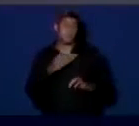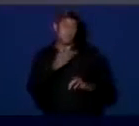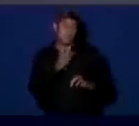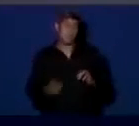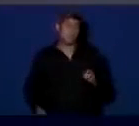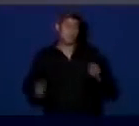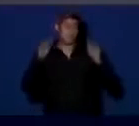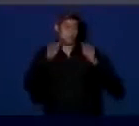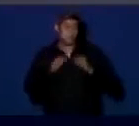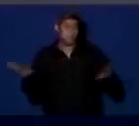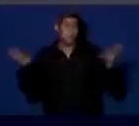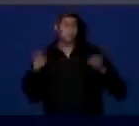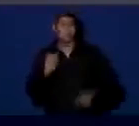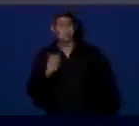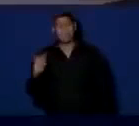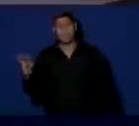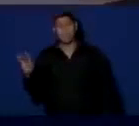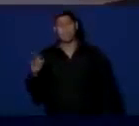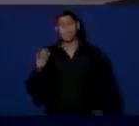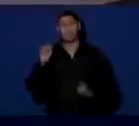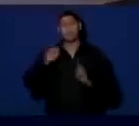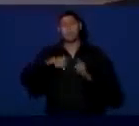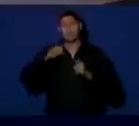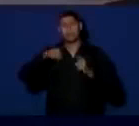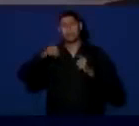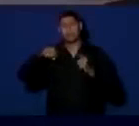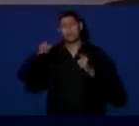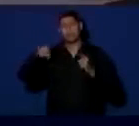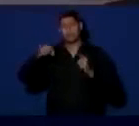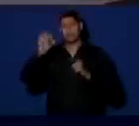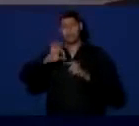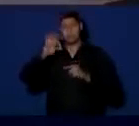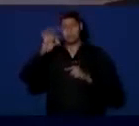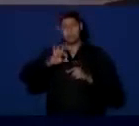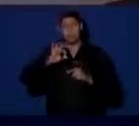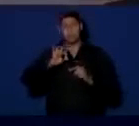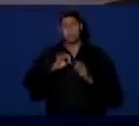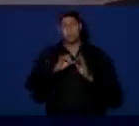né, cada 1% do PIB de medidas